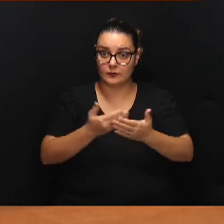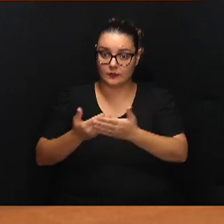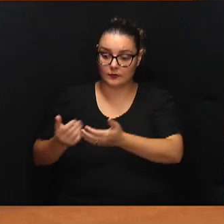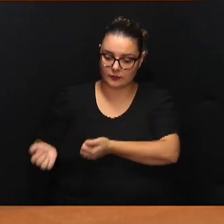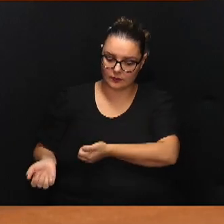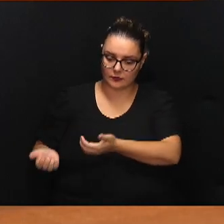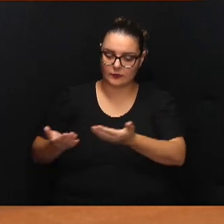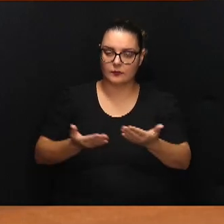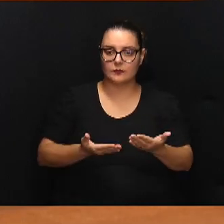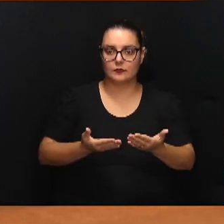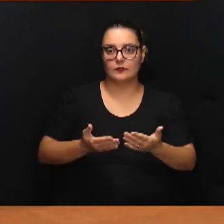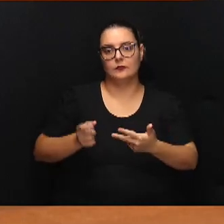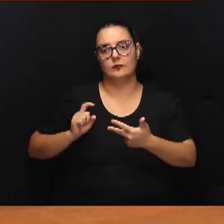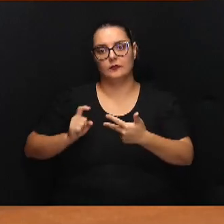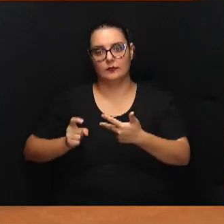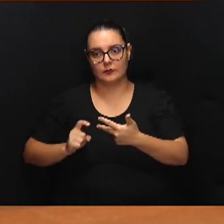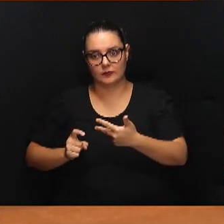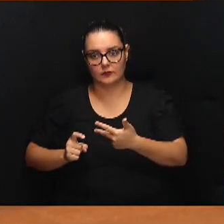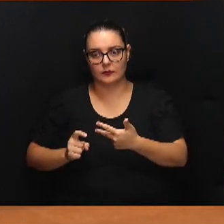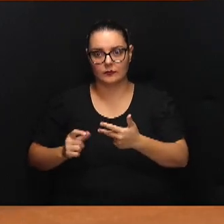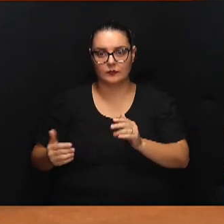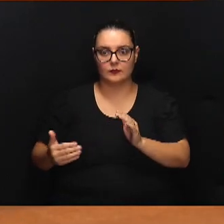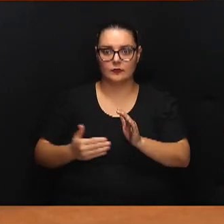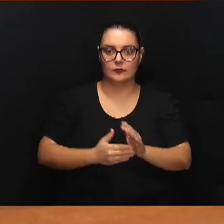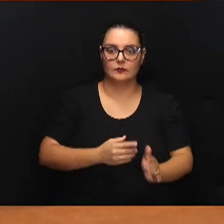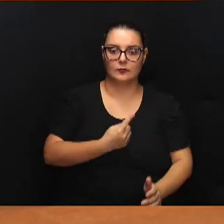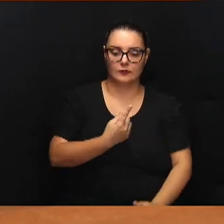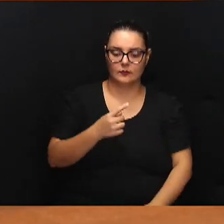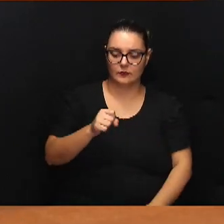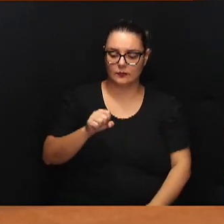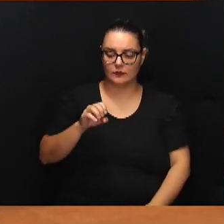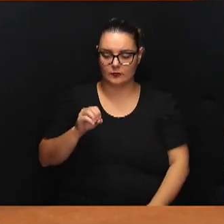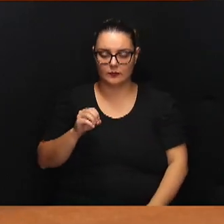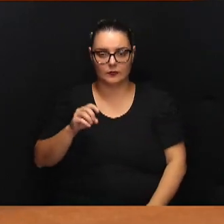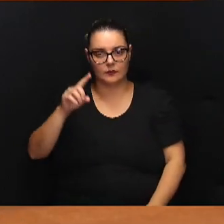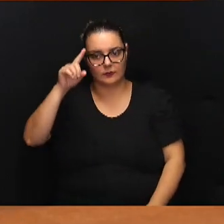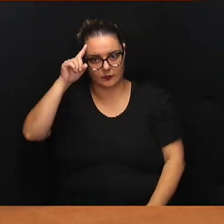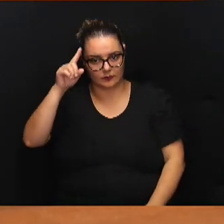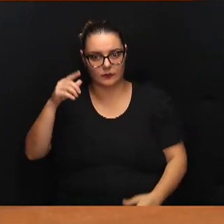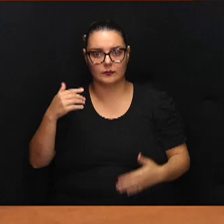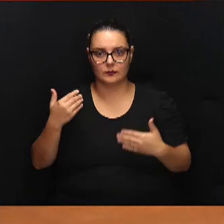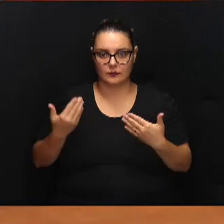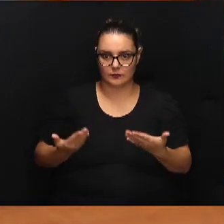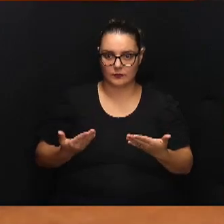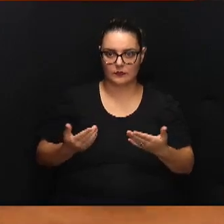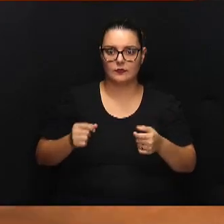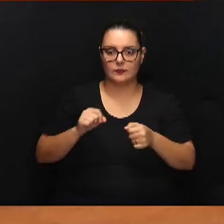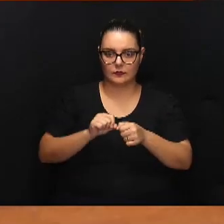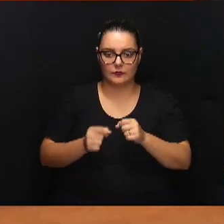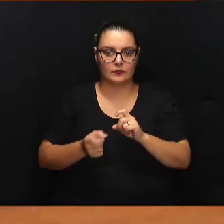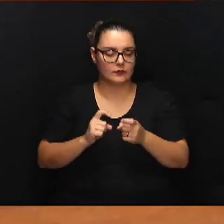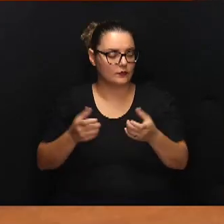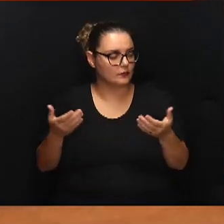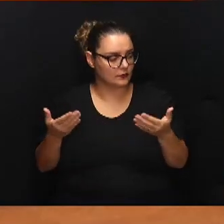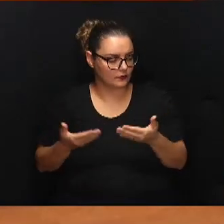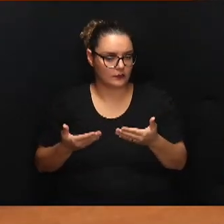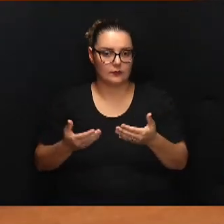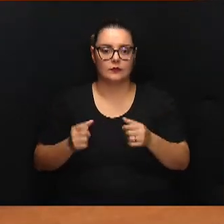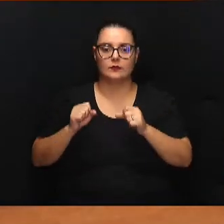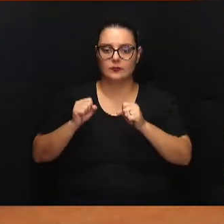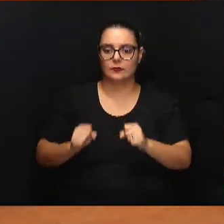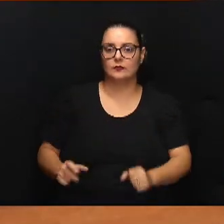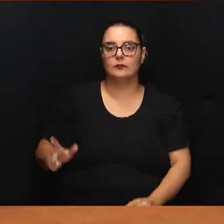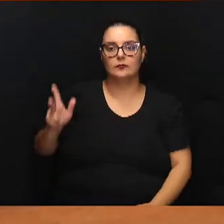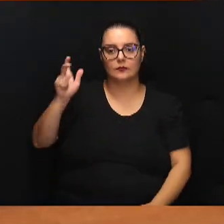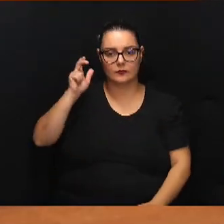apresentar ao Executivo em até 180 dias. Então, para isso, nós fizemos essa reunião hoje para poder